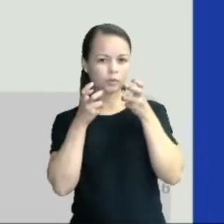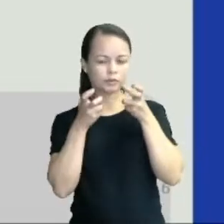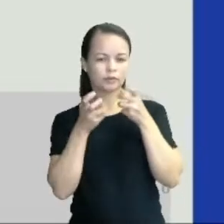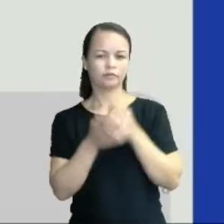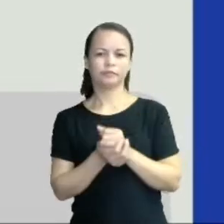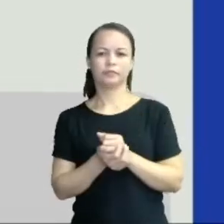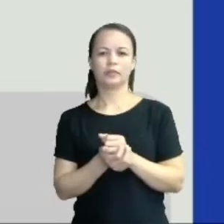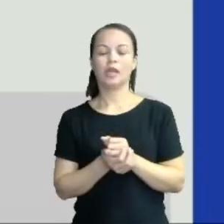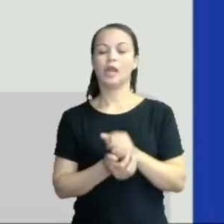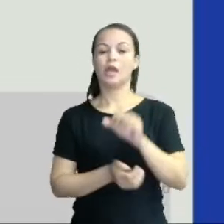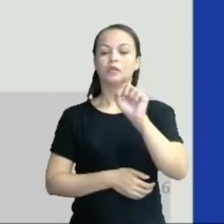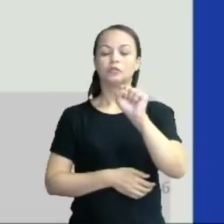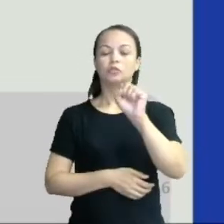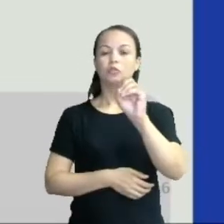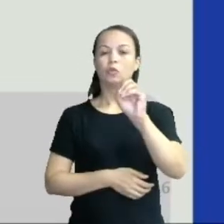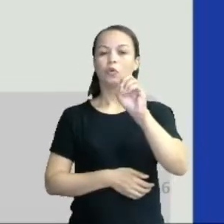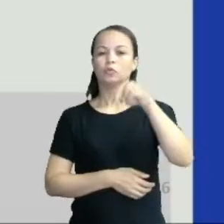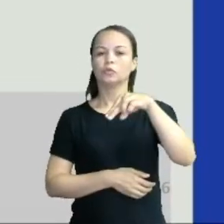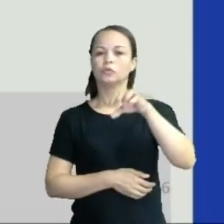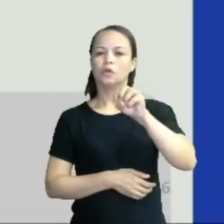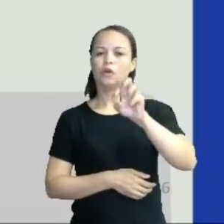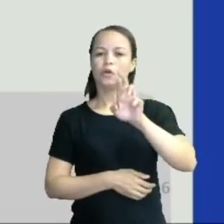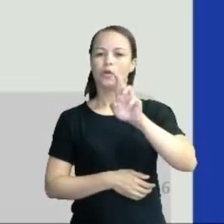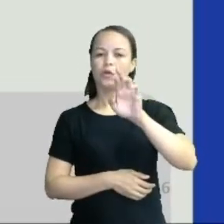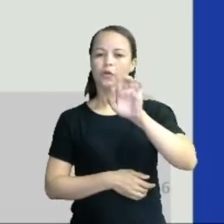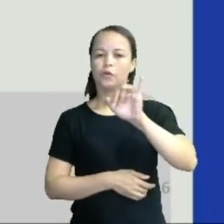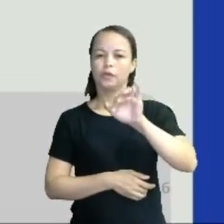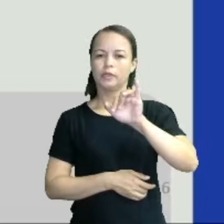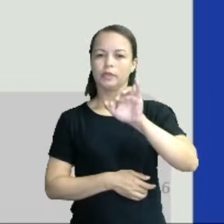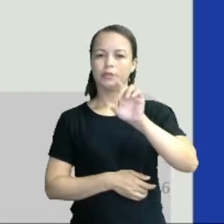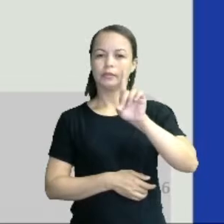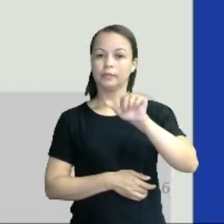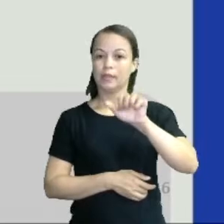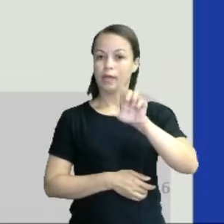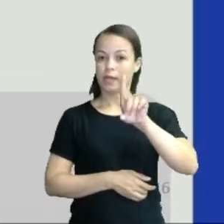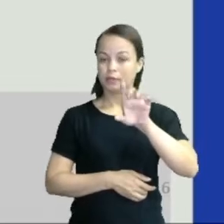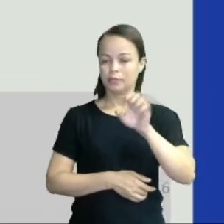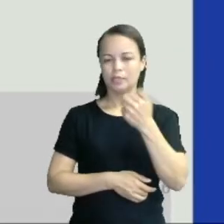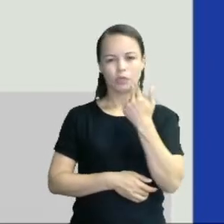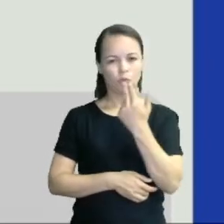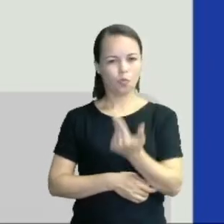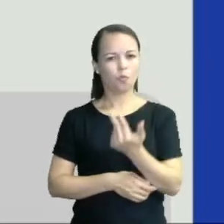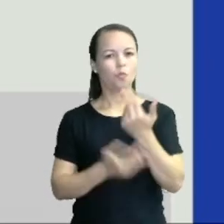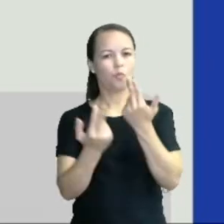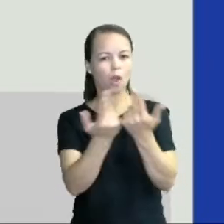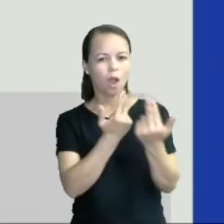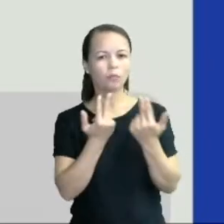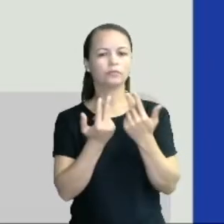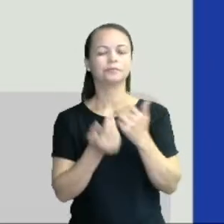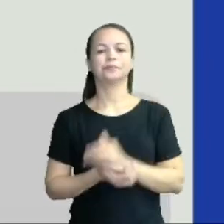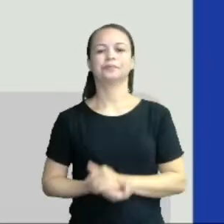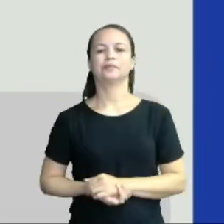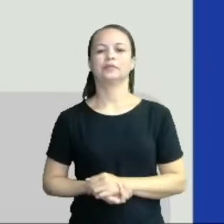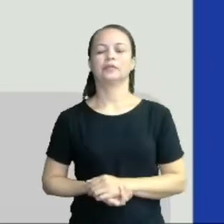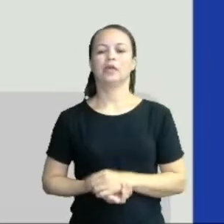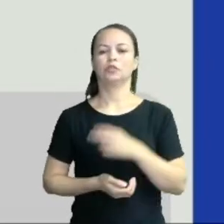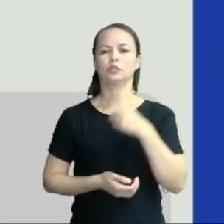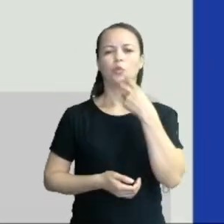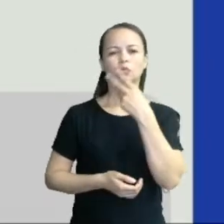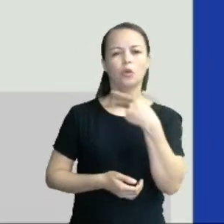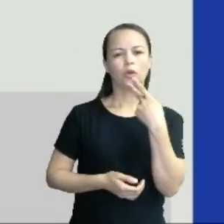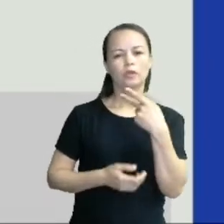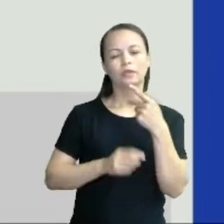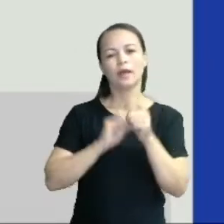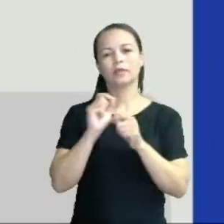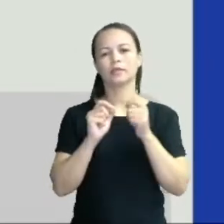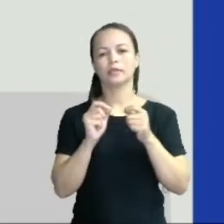A sonoridade igual, certo? A gente entendeu agora que as